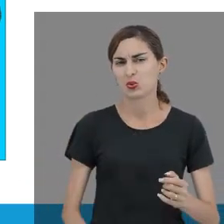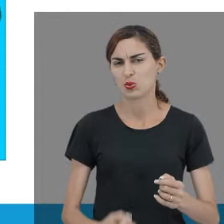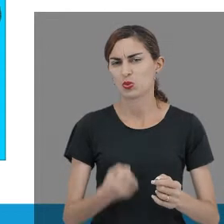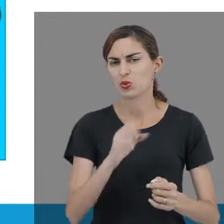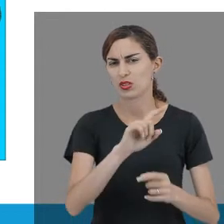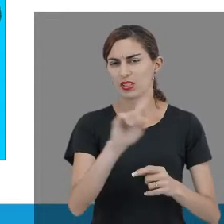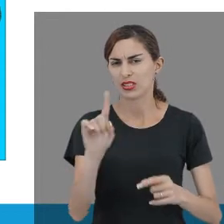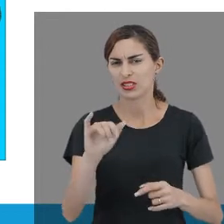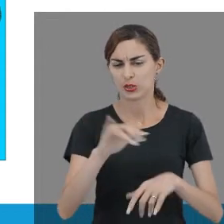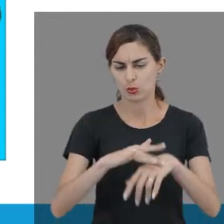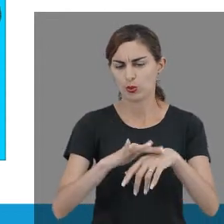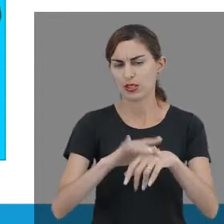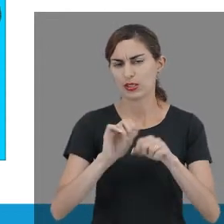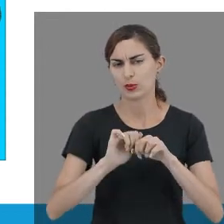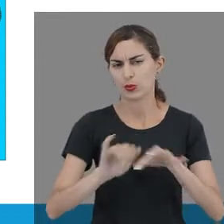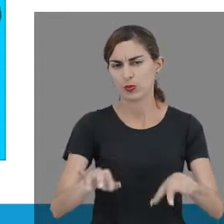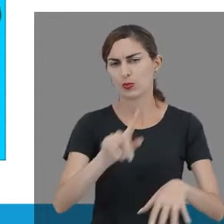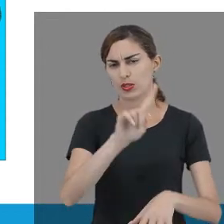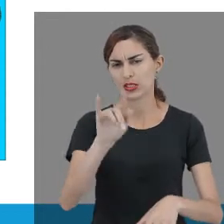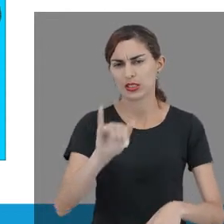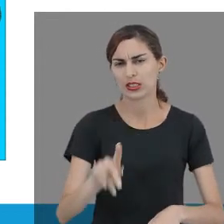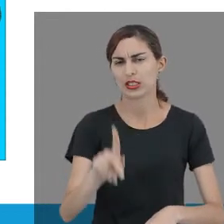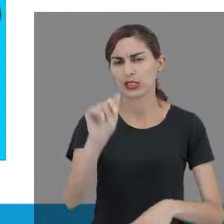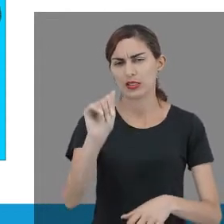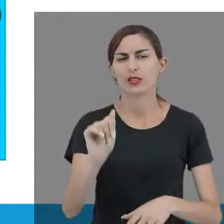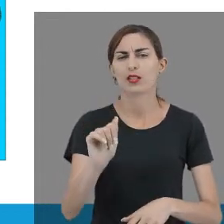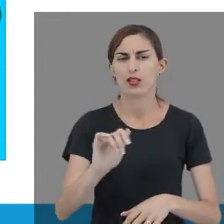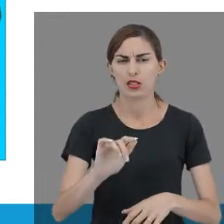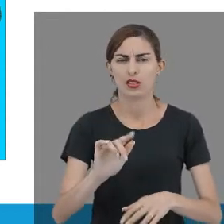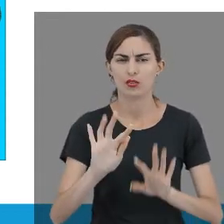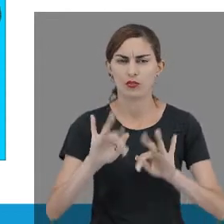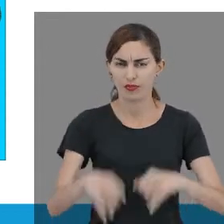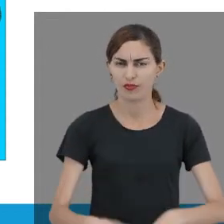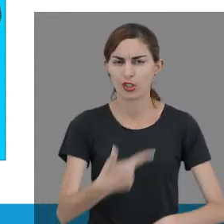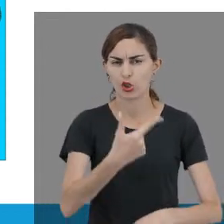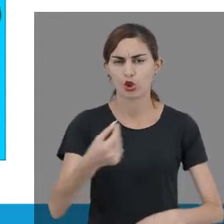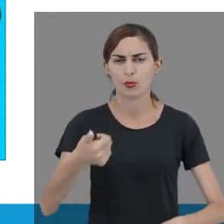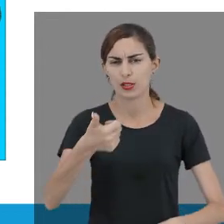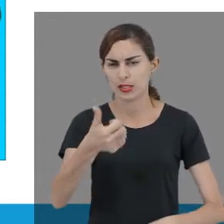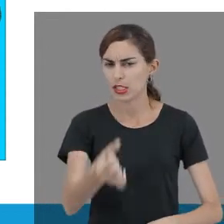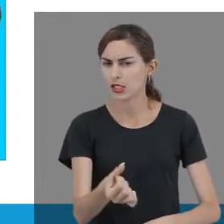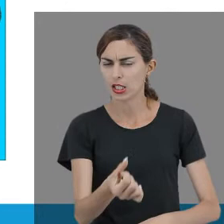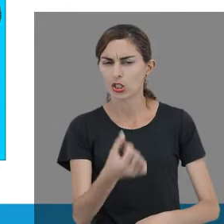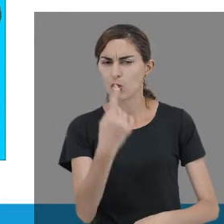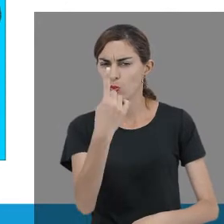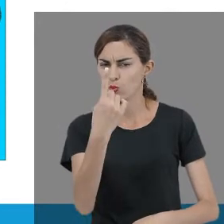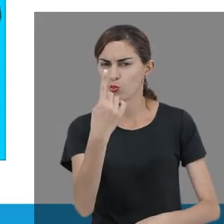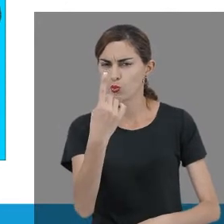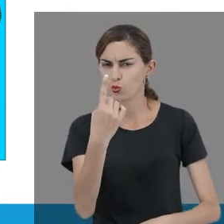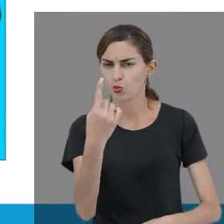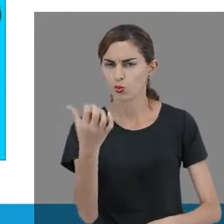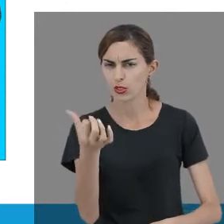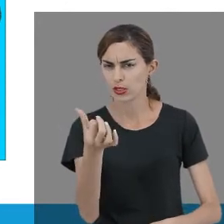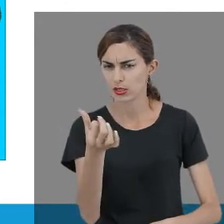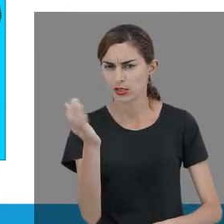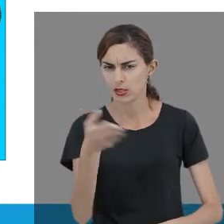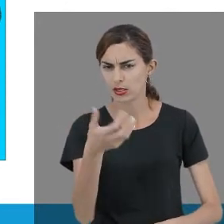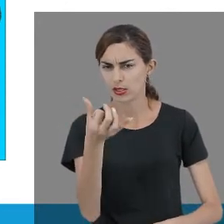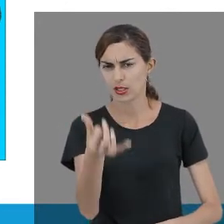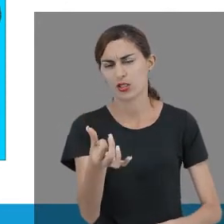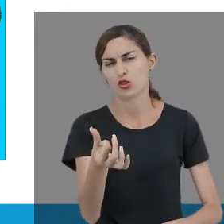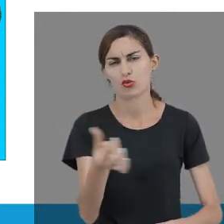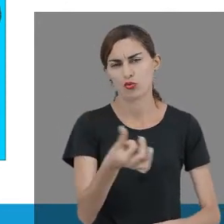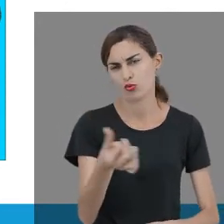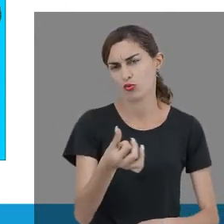afetado. Dados do final de 2016 observaram que a gente tinha 1/6 dos casos no Brasil todo notificados,